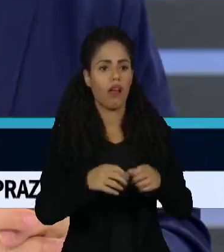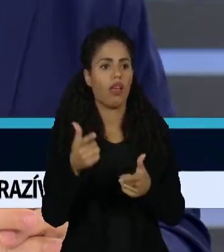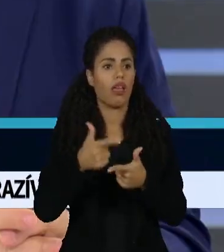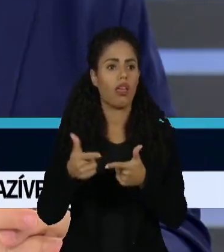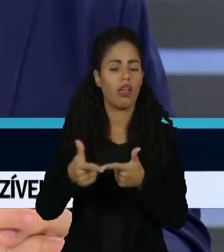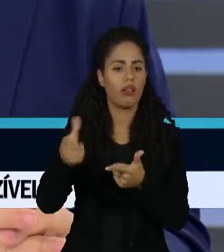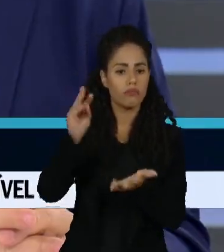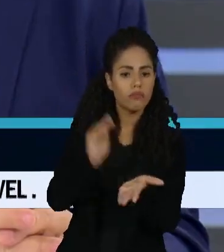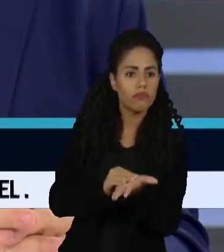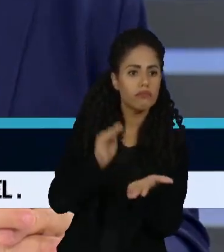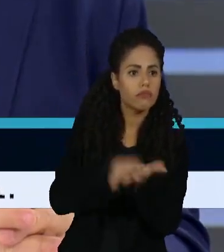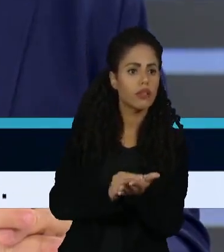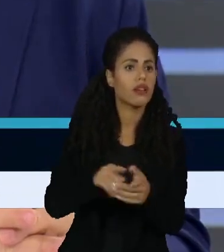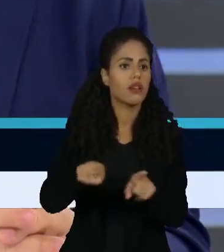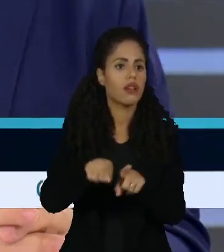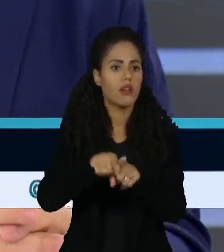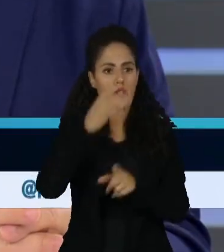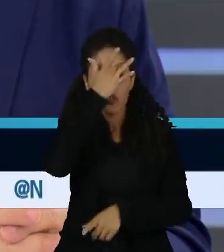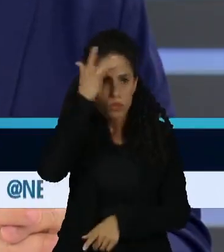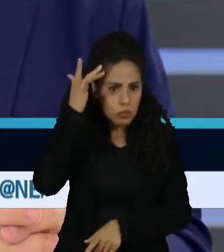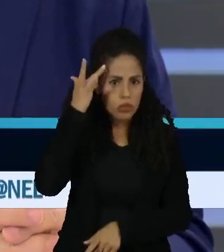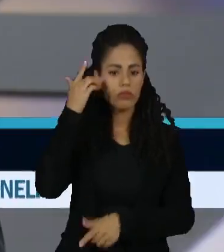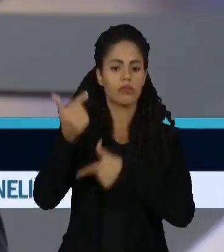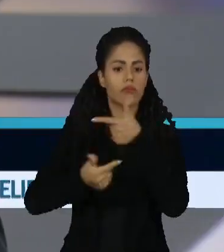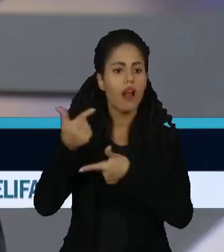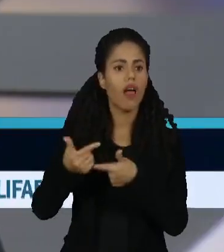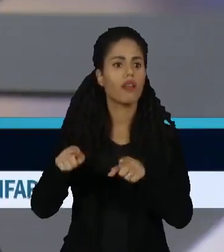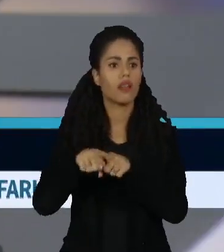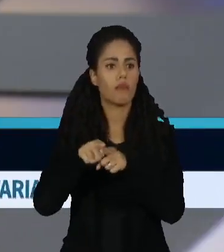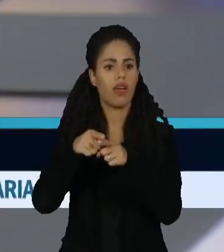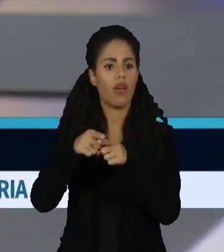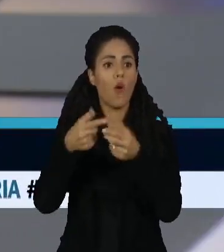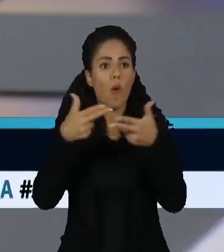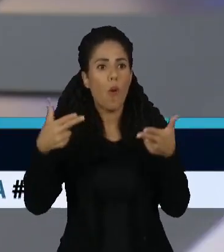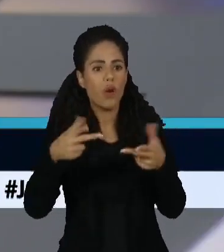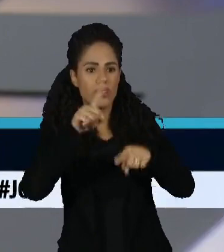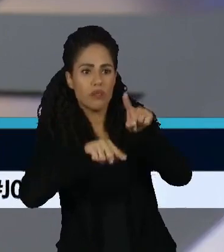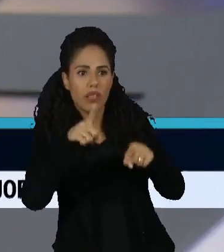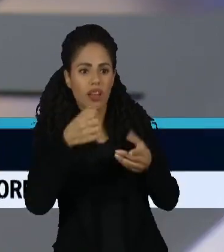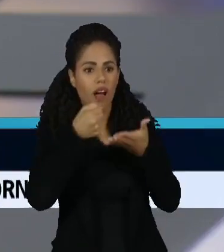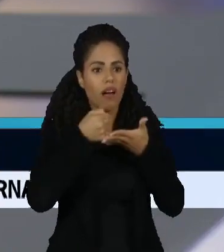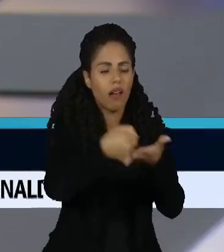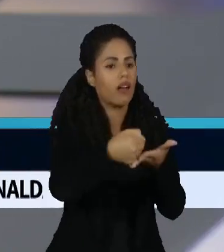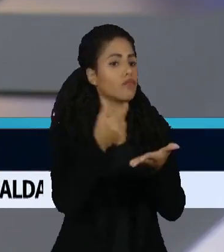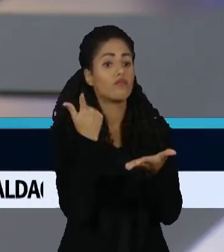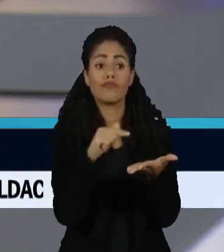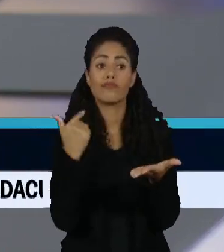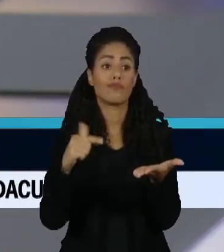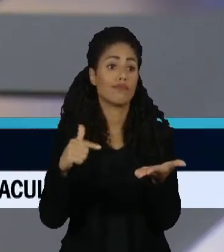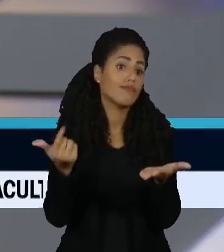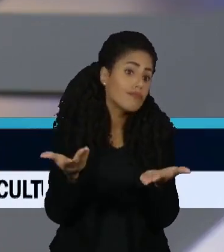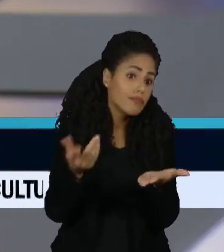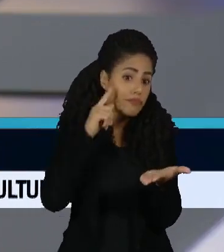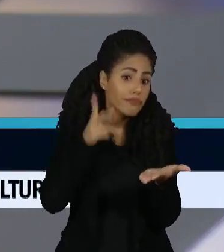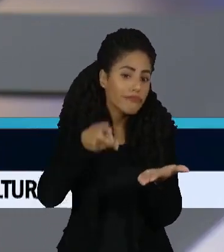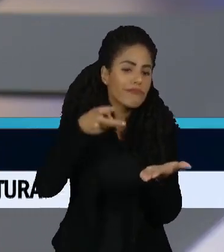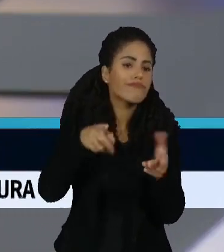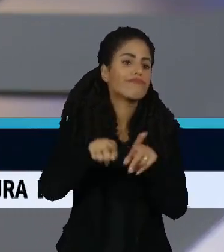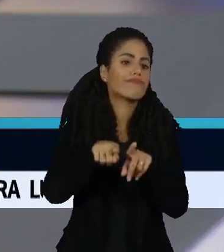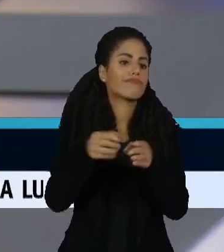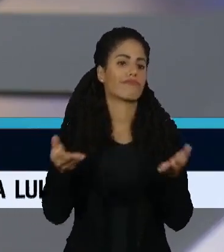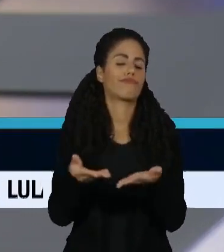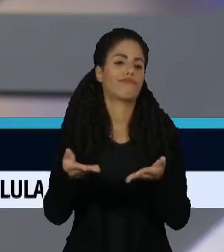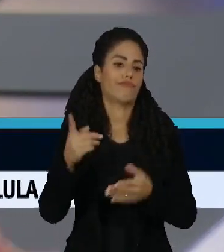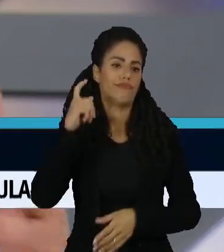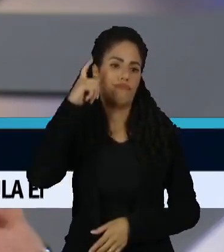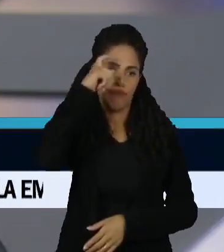falta de mercadoria para transportar e aquelas greves que a gente viu e tanto